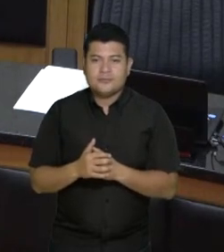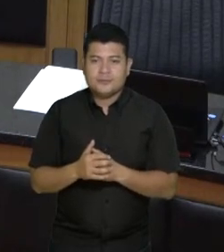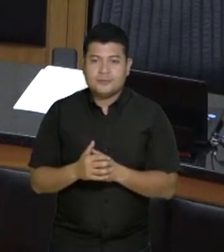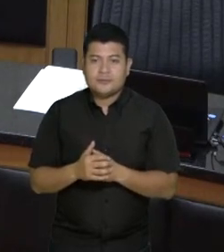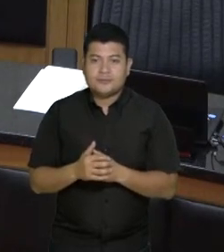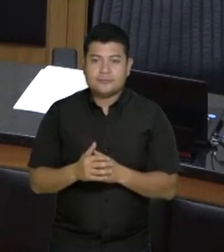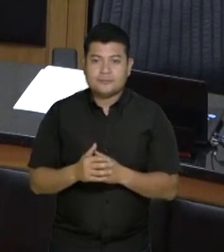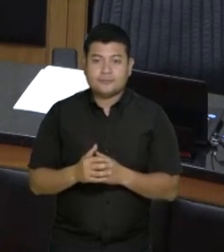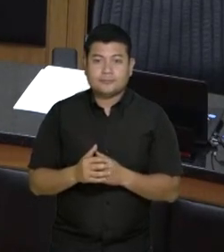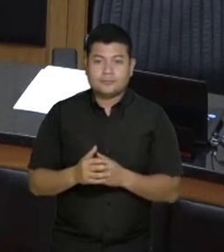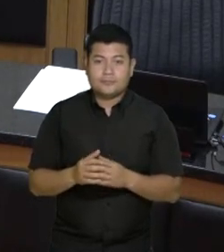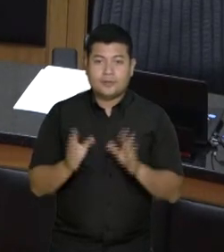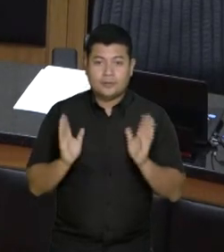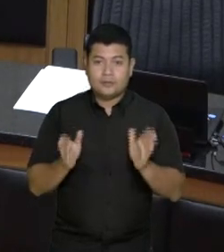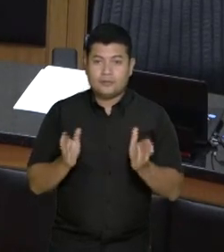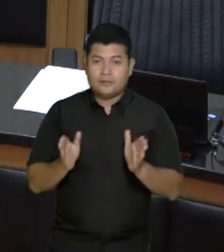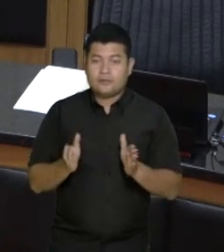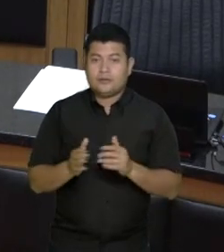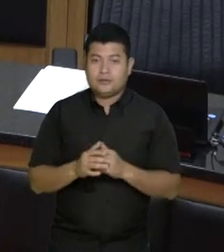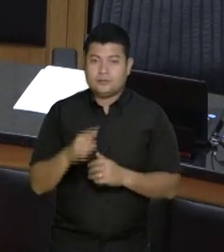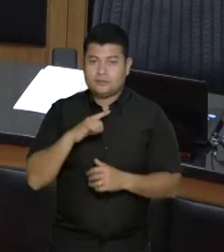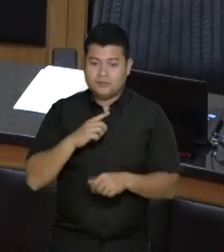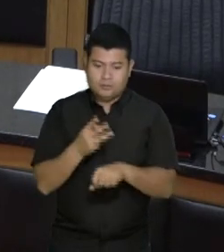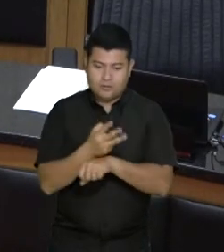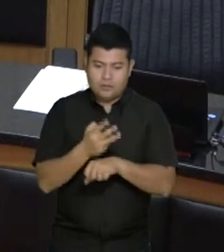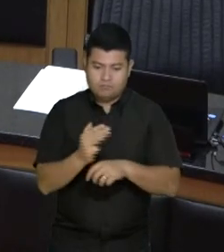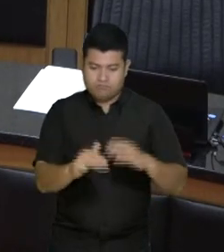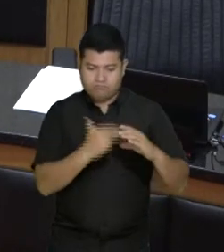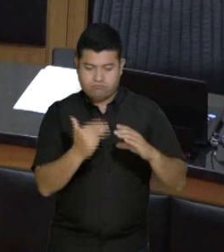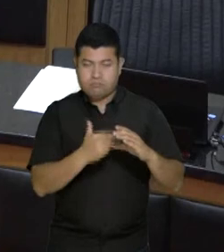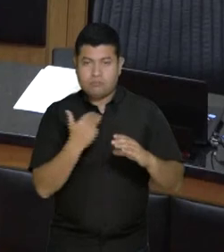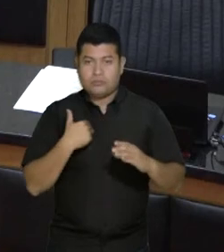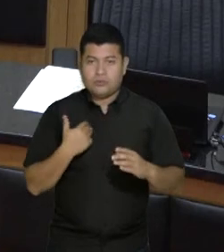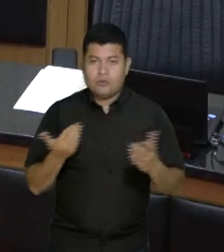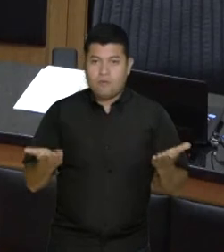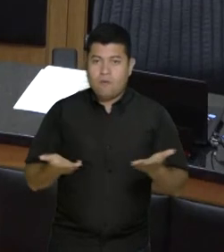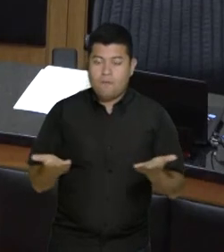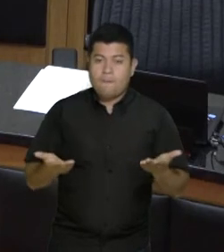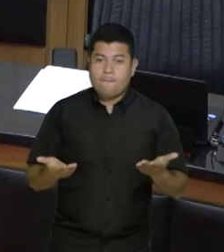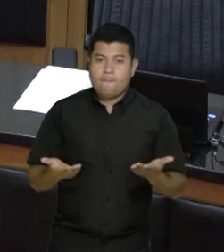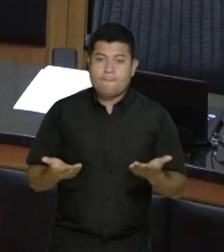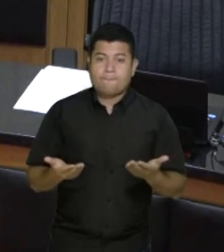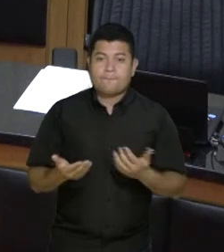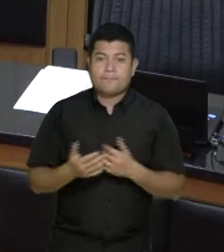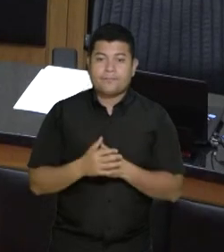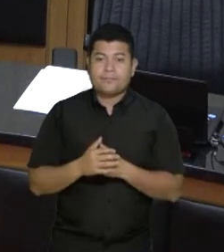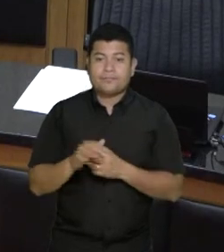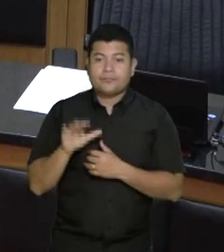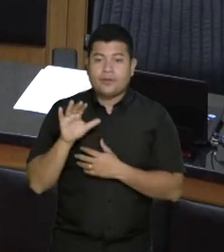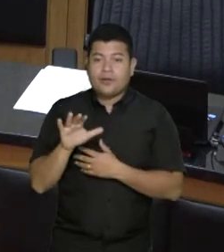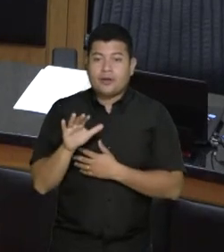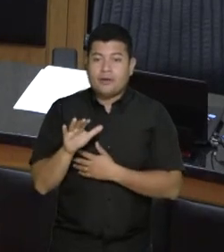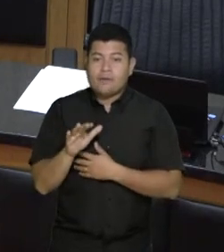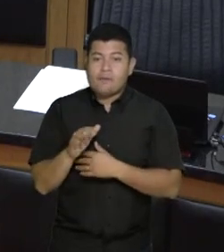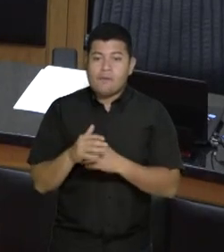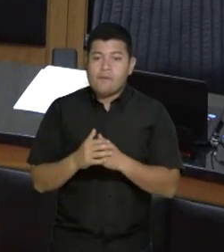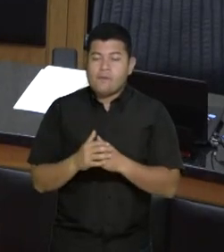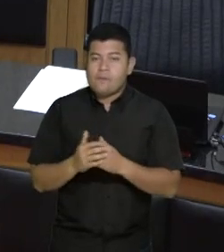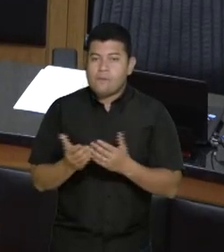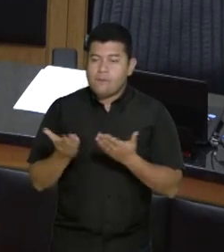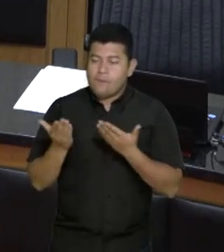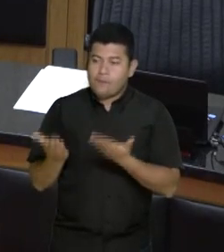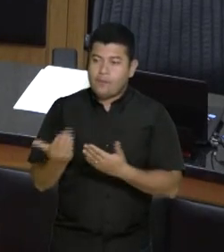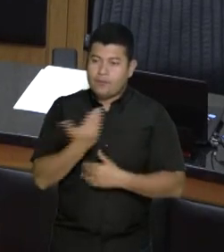recebido, inclusive no meu WhatsApp, o convite, recebo gentilmente hoje de vocês, mas o meu amigo Paulinho lá já tinha